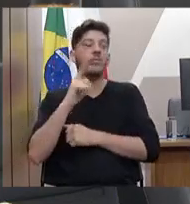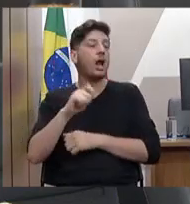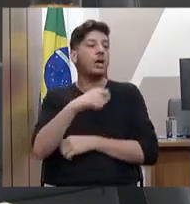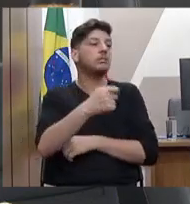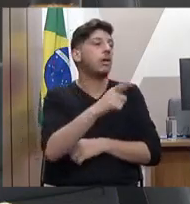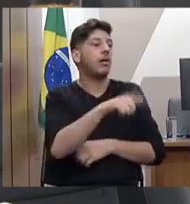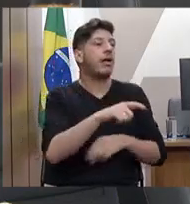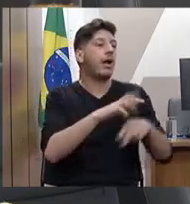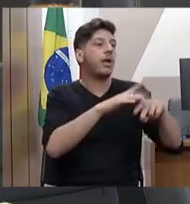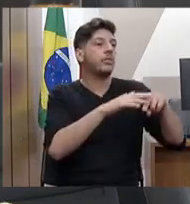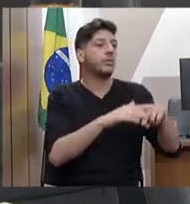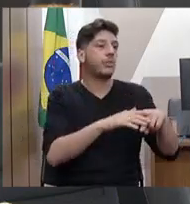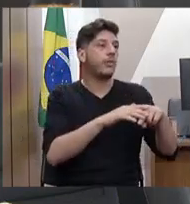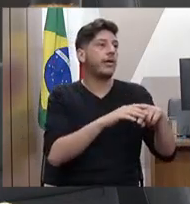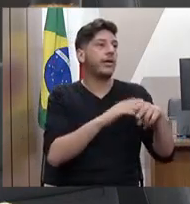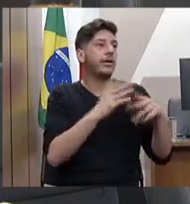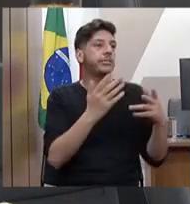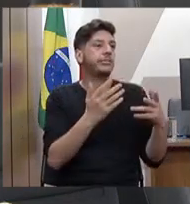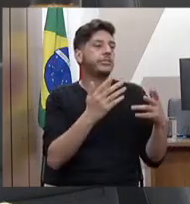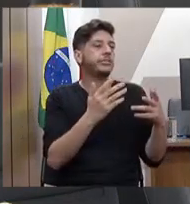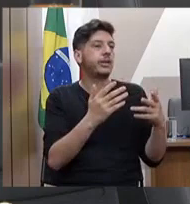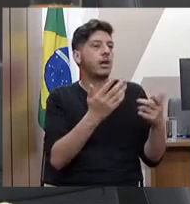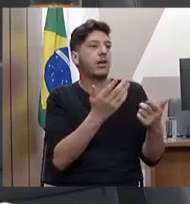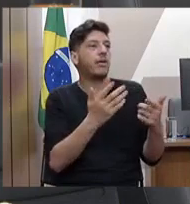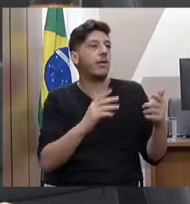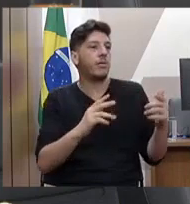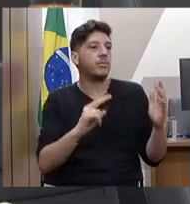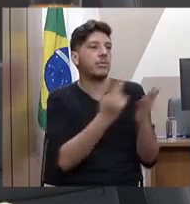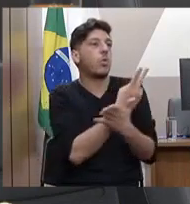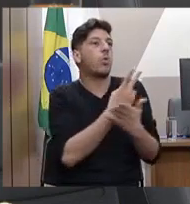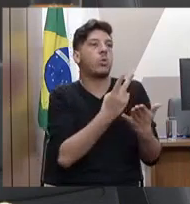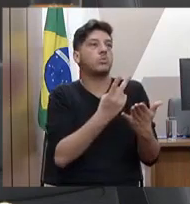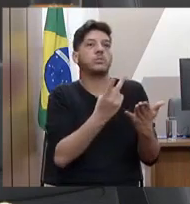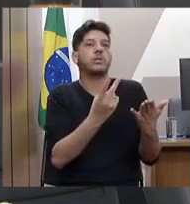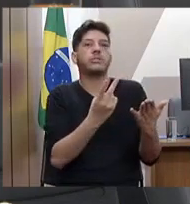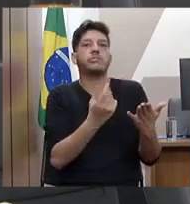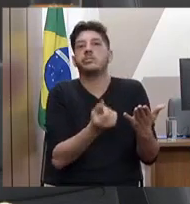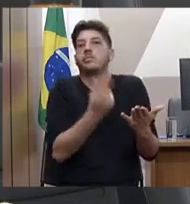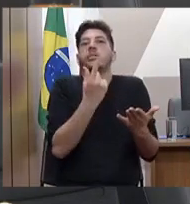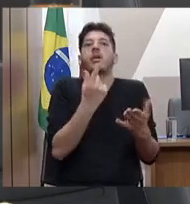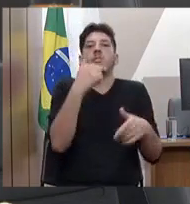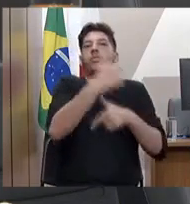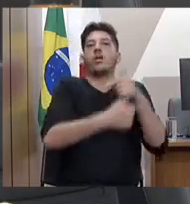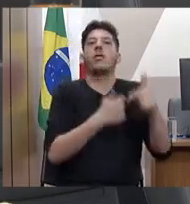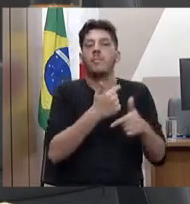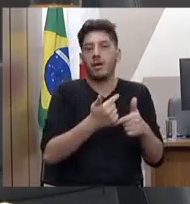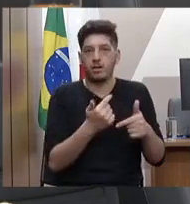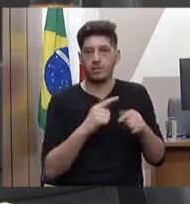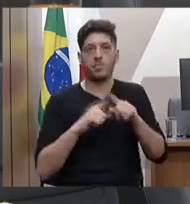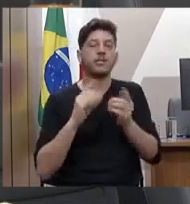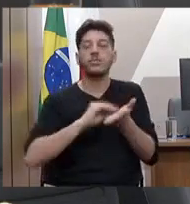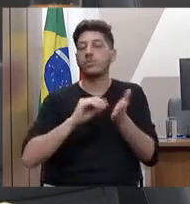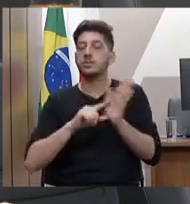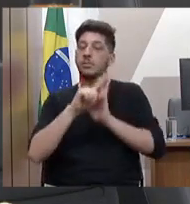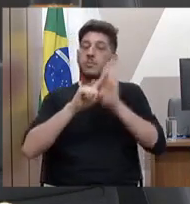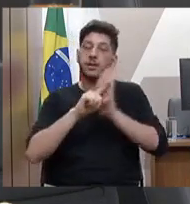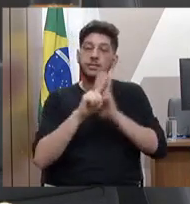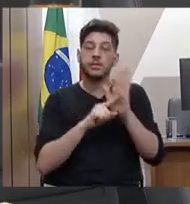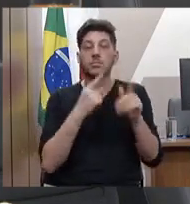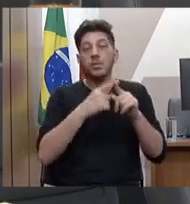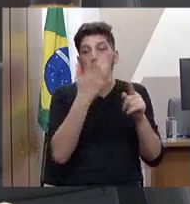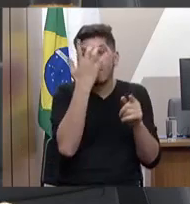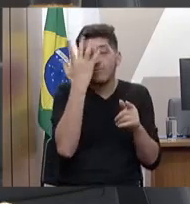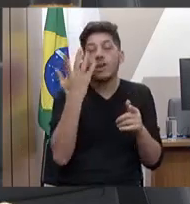uma causa de doentecimento fatores estranhos ao trabalho ser um embasamento científico consistente apenas porque é mais fácil